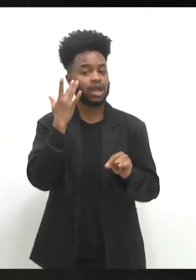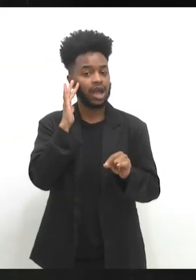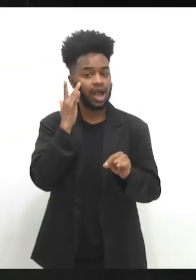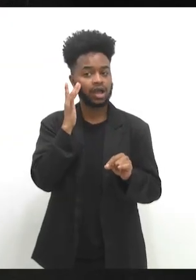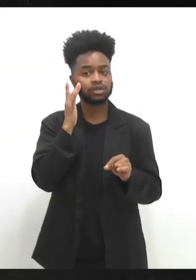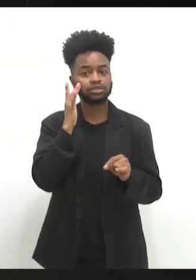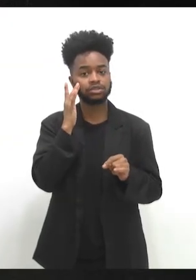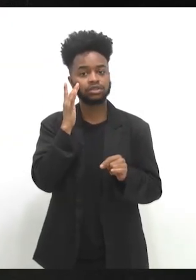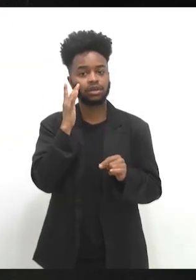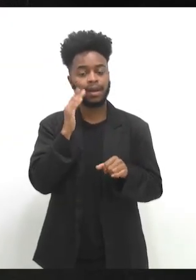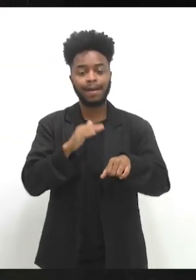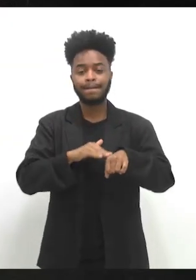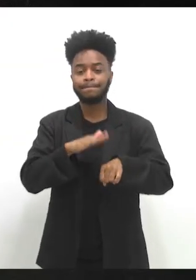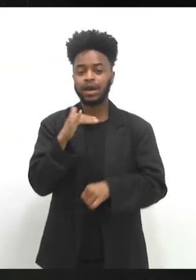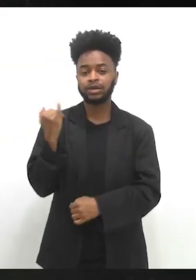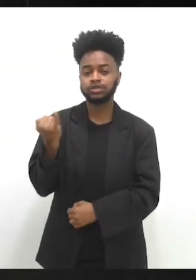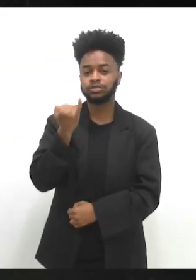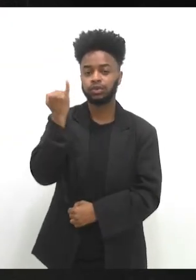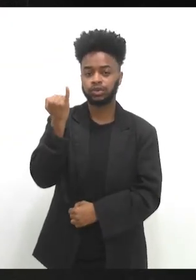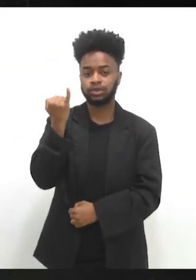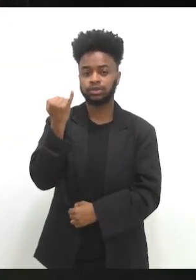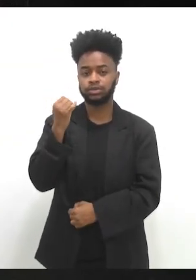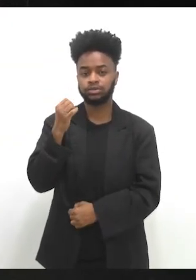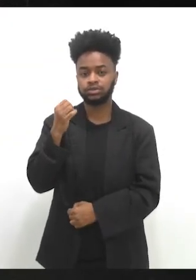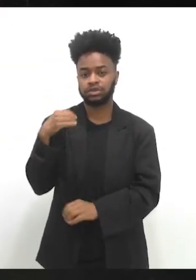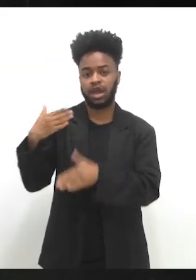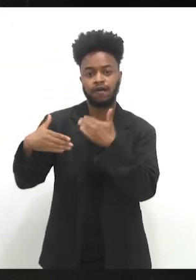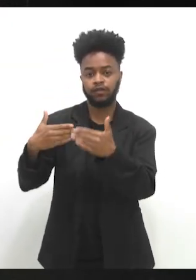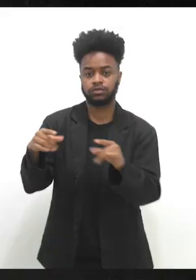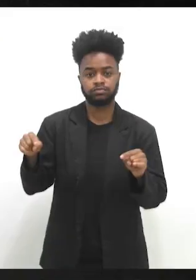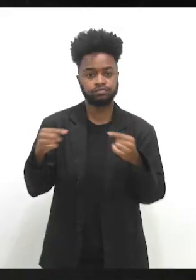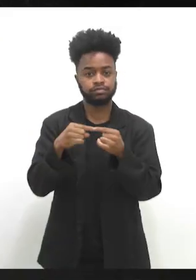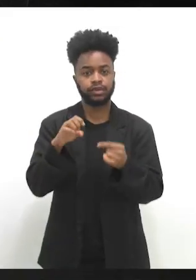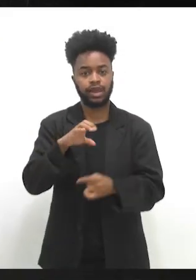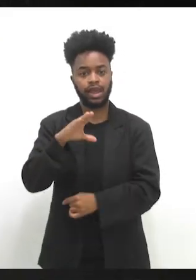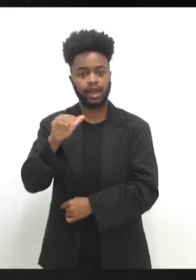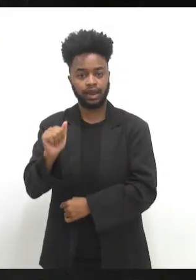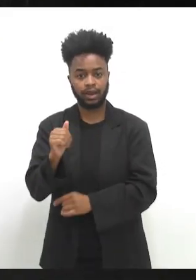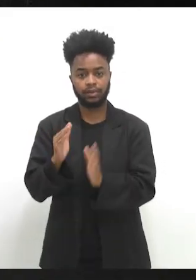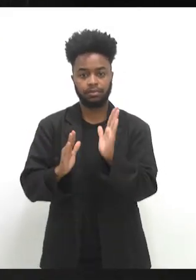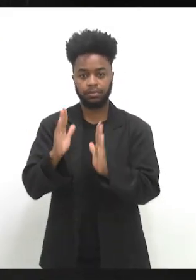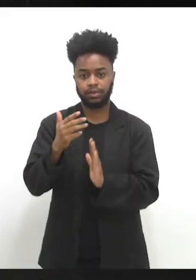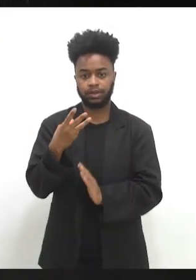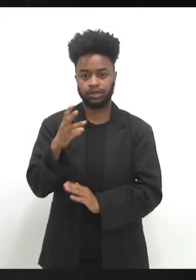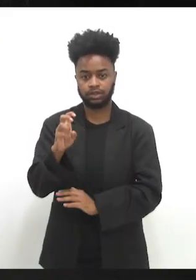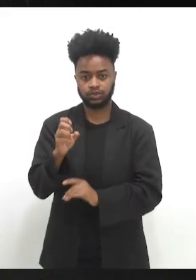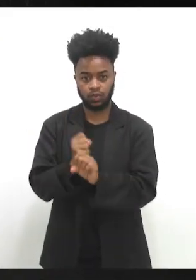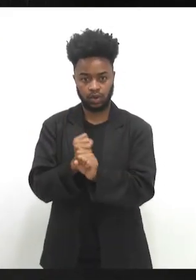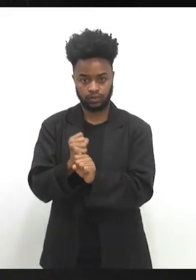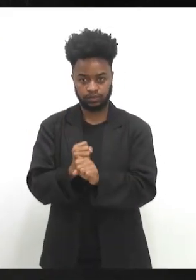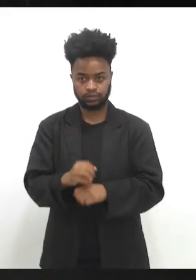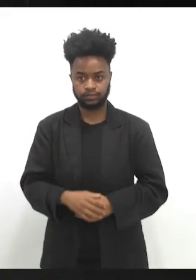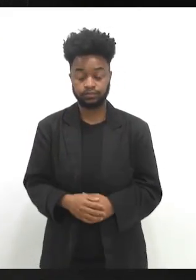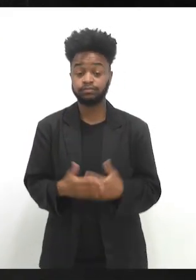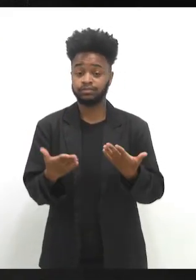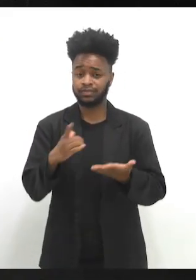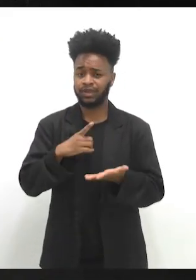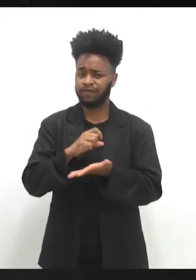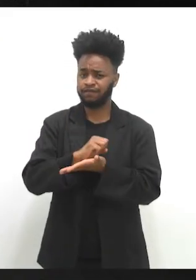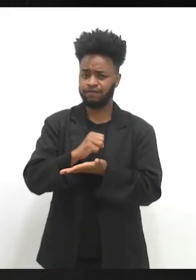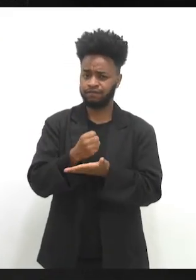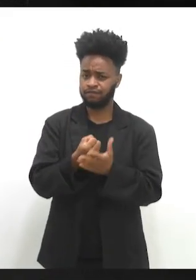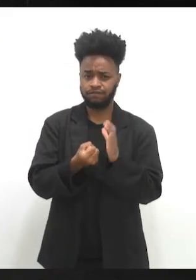considera que tenha sido um dos mais importantes ou mais significativos avanços do ECA nesses 35 anos? Olha,